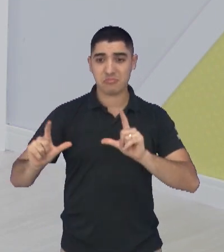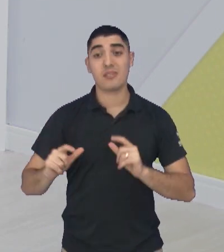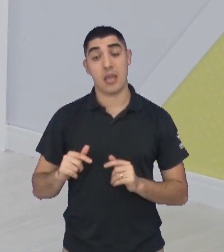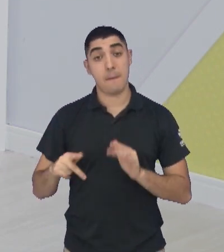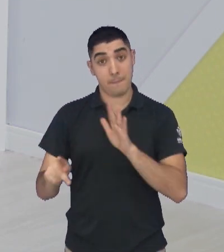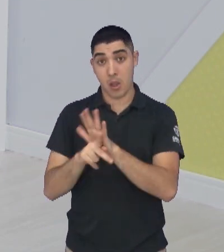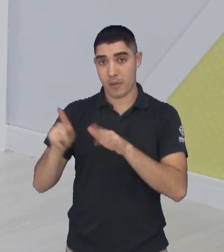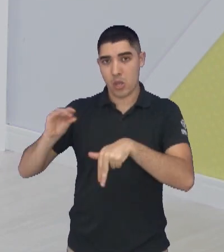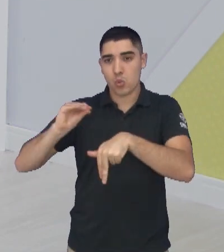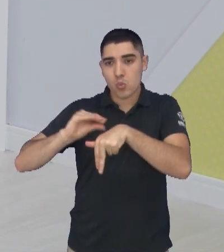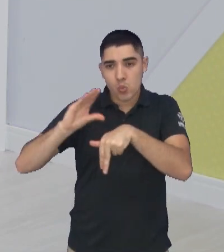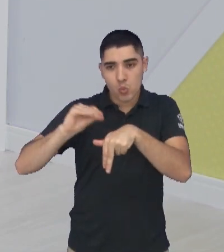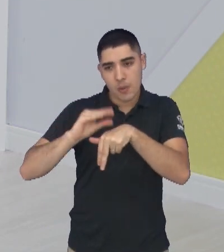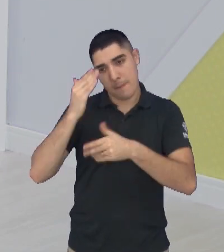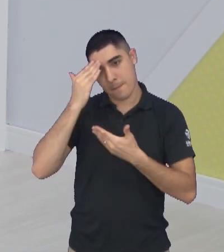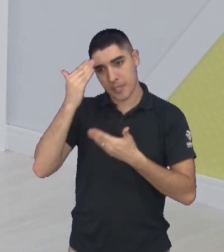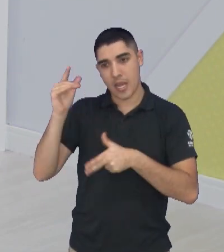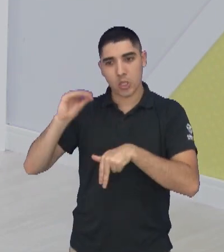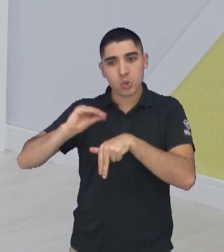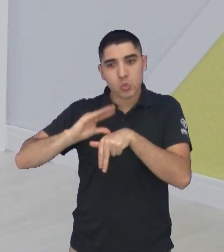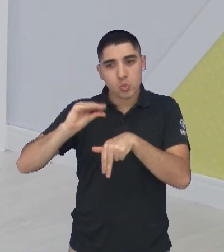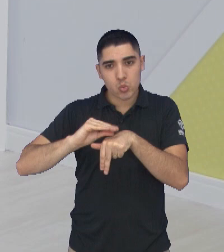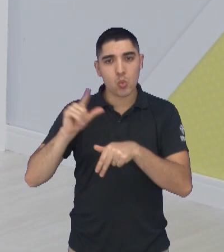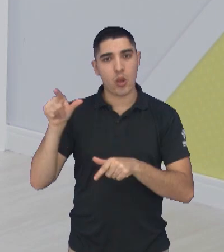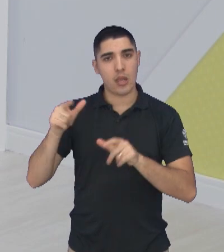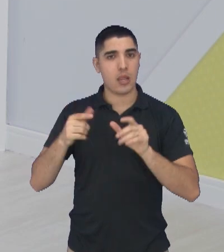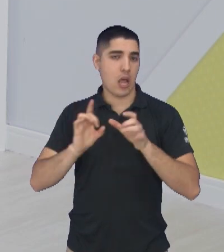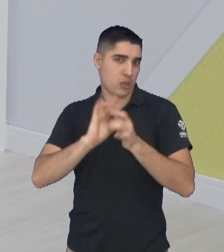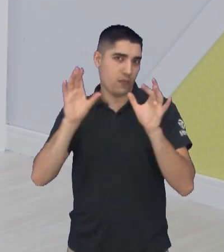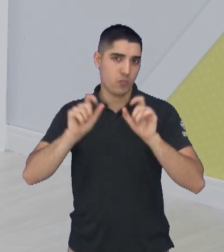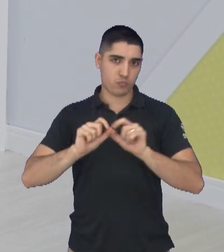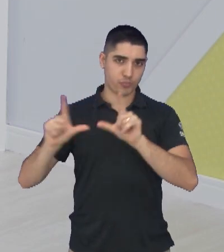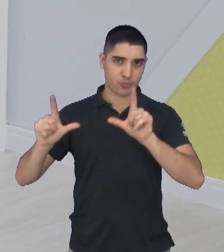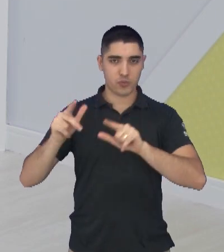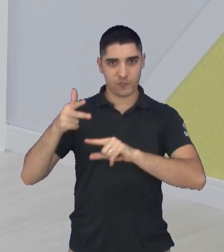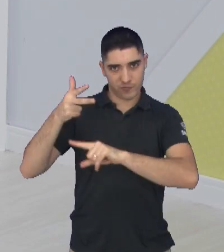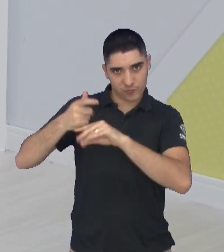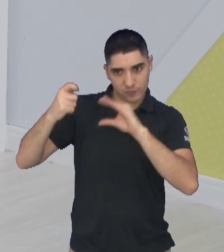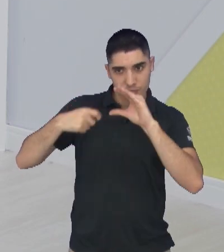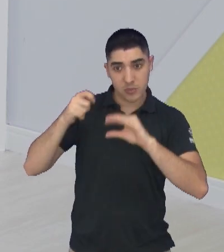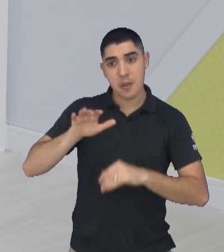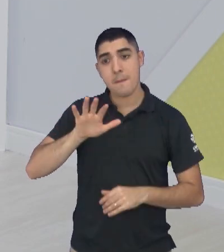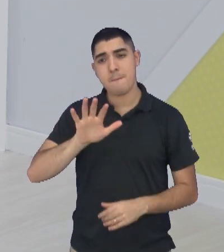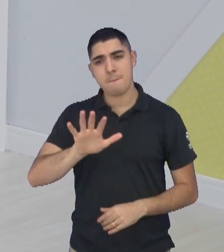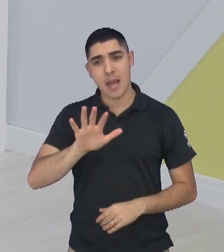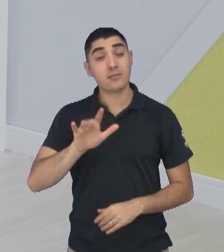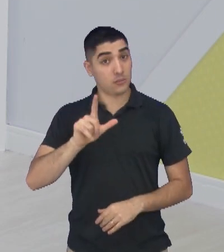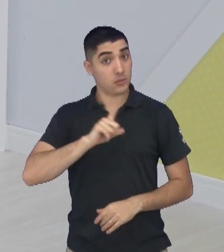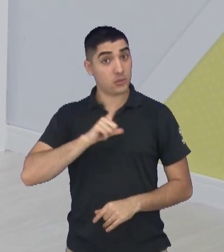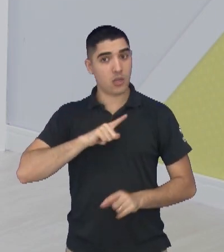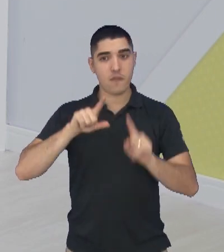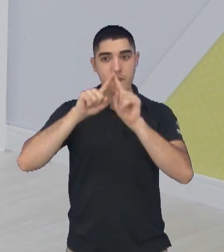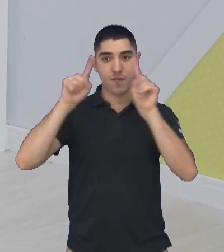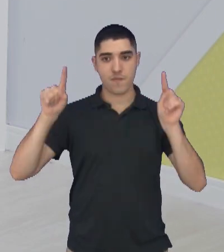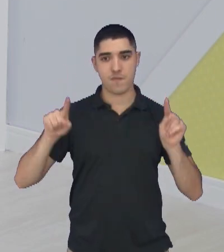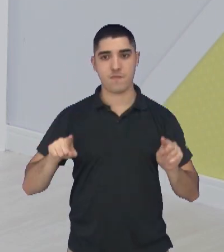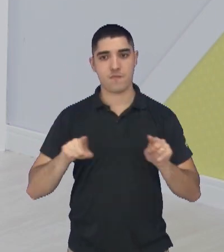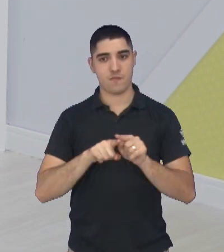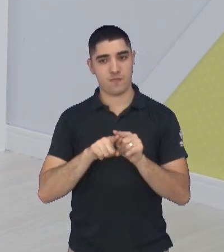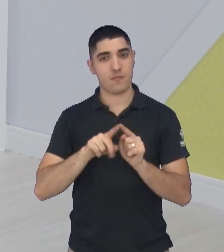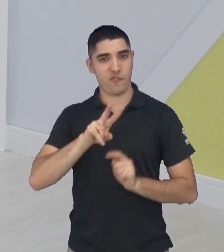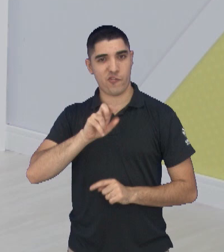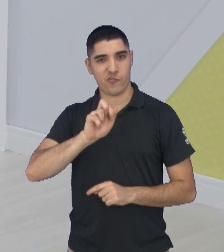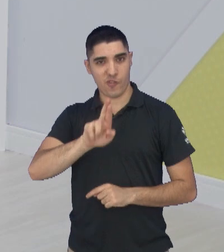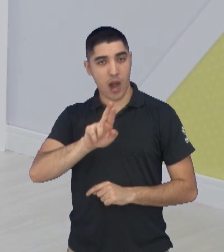da TV Cultura. Obrigado pela TV Cultura pela sessão das imagens. Mas o detalhe é o seguinte: tinha VAR no jogo. Os jogadores daqui, no